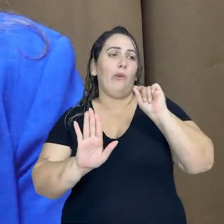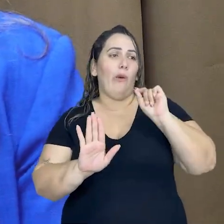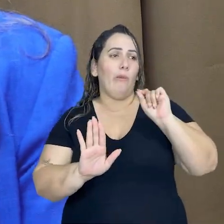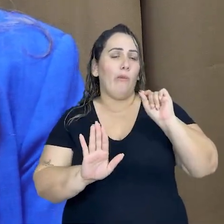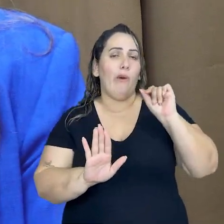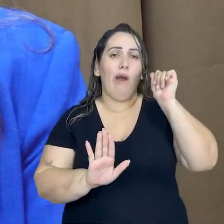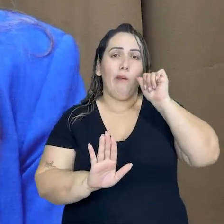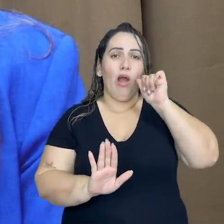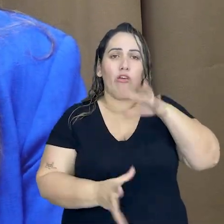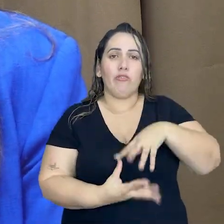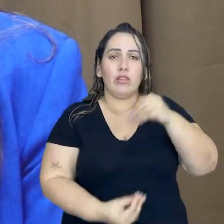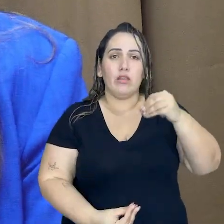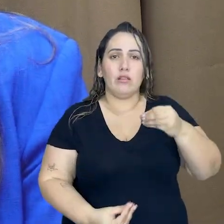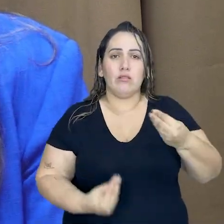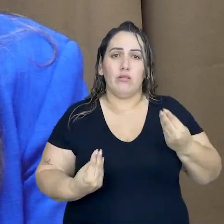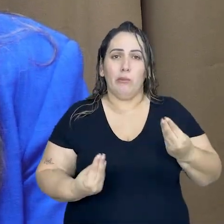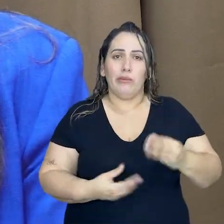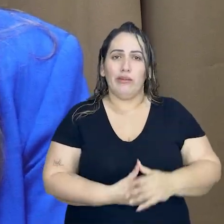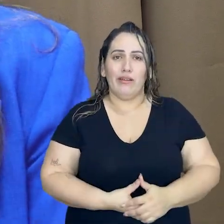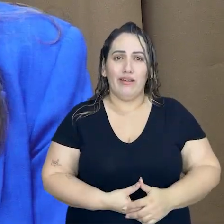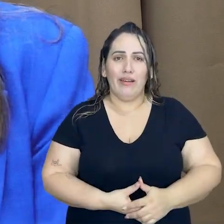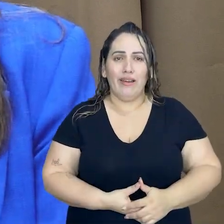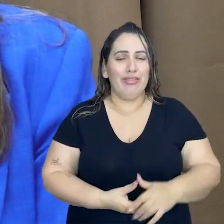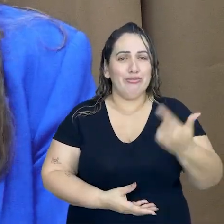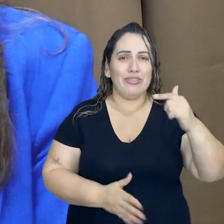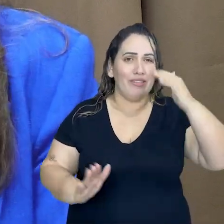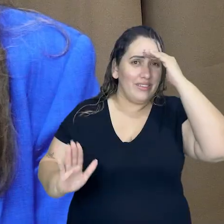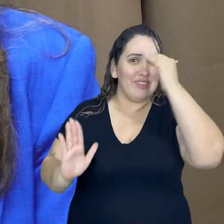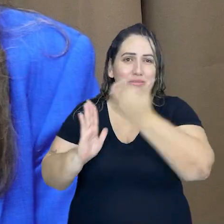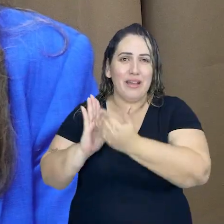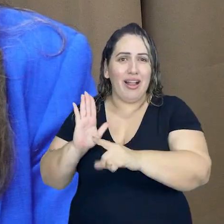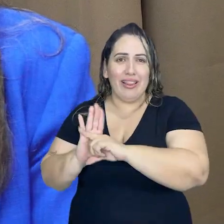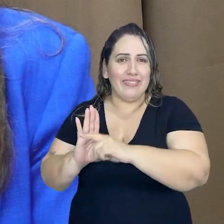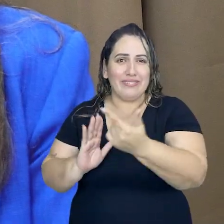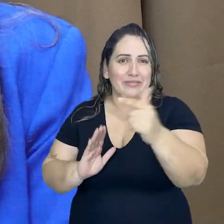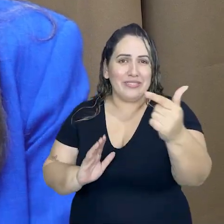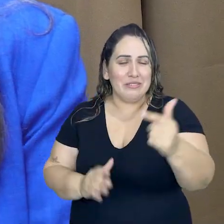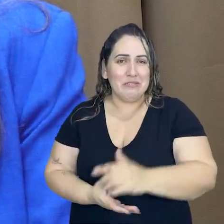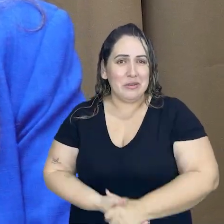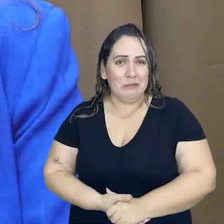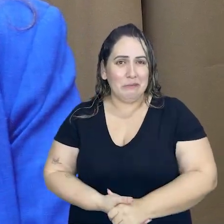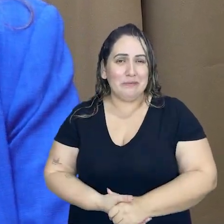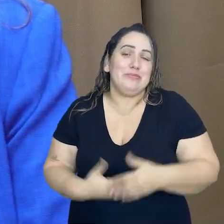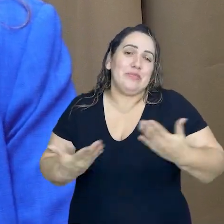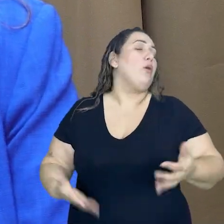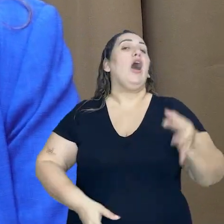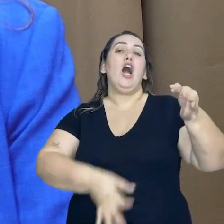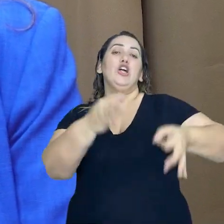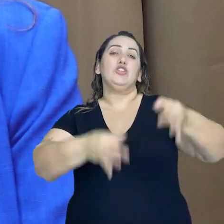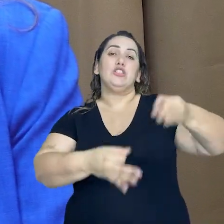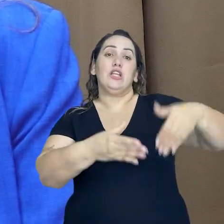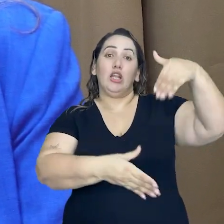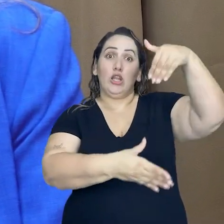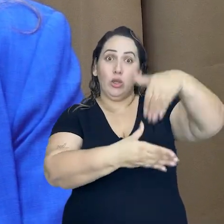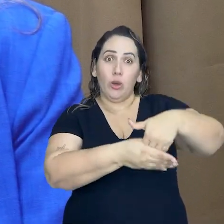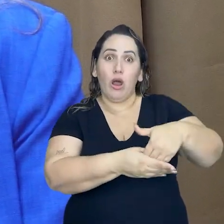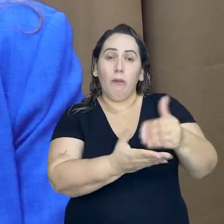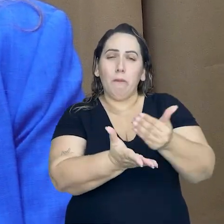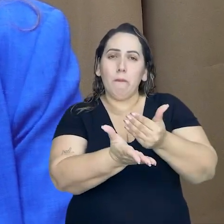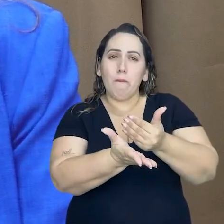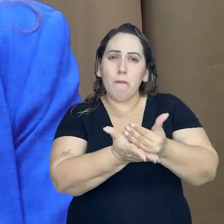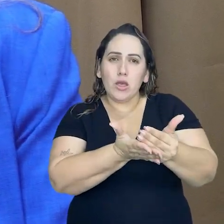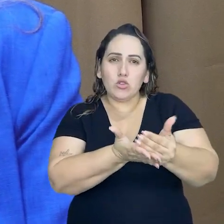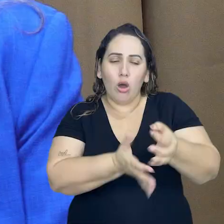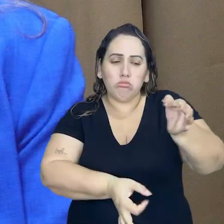E aí, a partir de então, a Justiça Eleitoral, o TSE, passou a condenar